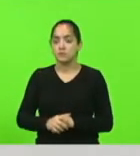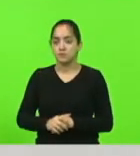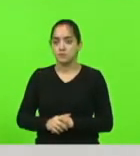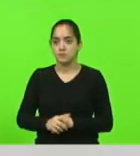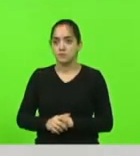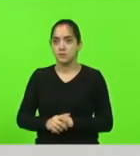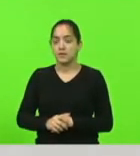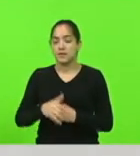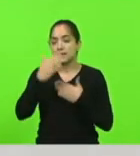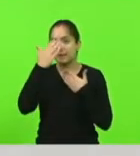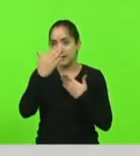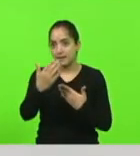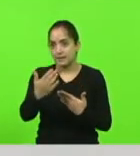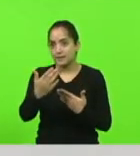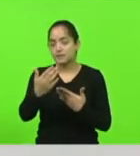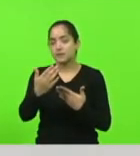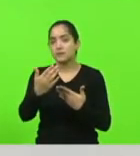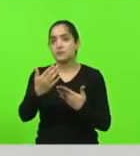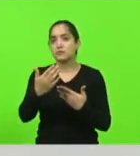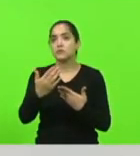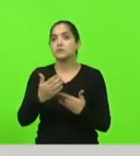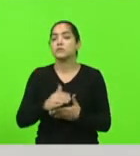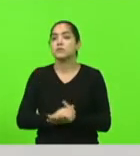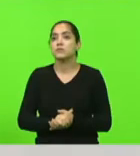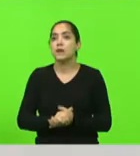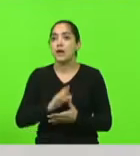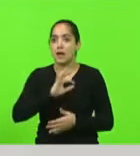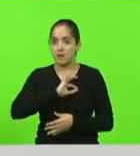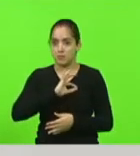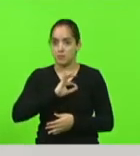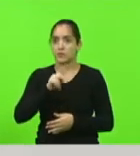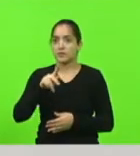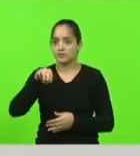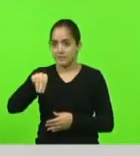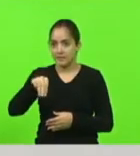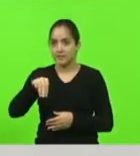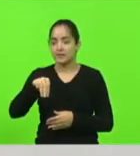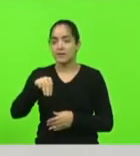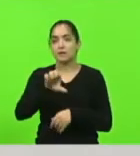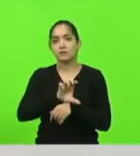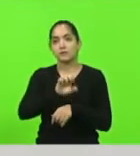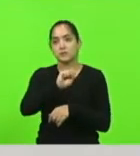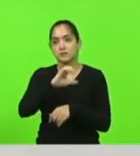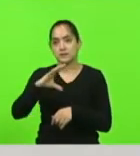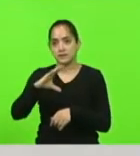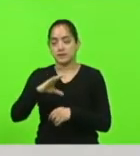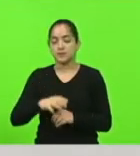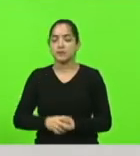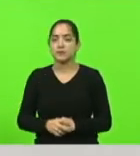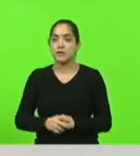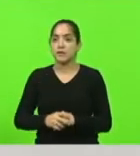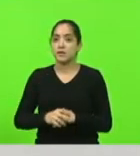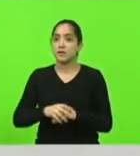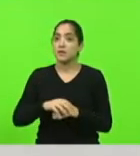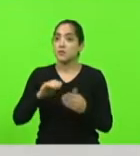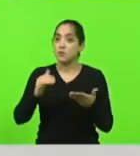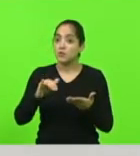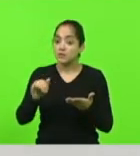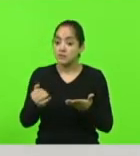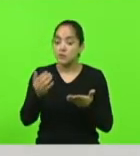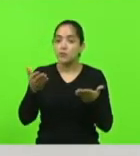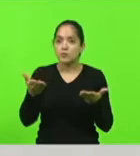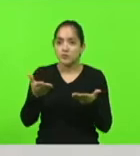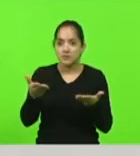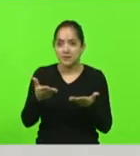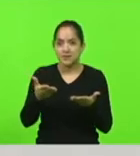E eu agradeço grandemente à Polícia Militar do Estado de Santa Catarina pela oportunidade de ingressar em suas fileiras